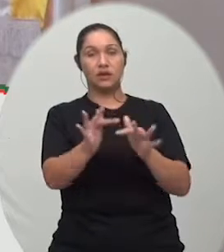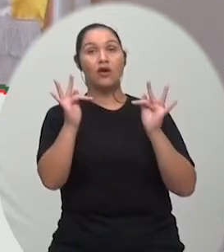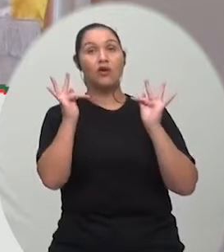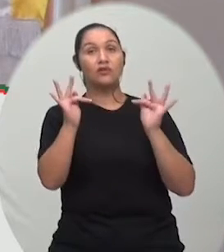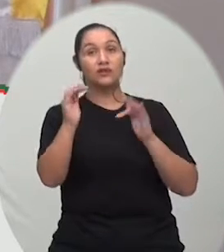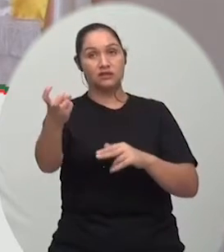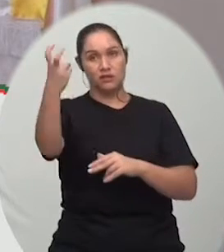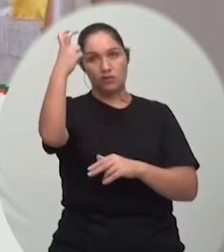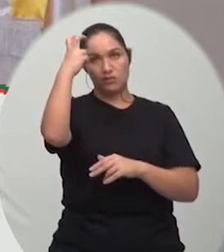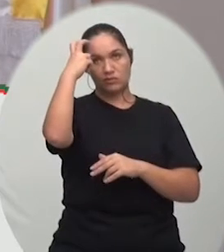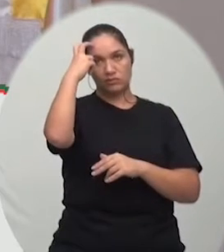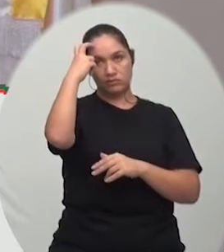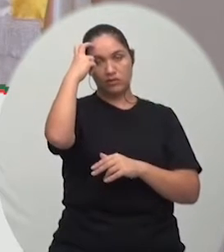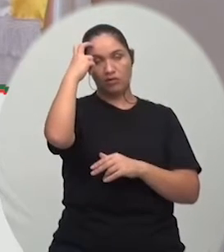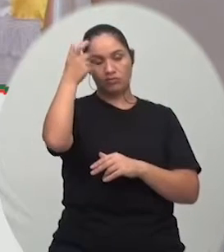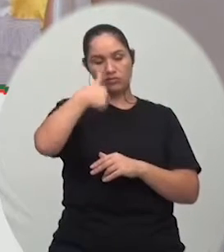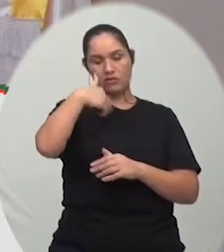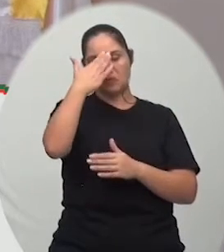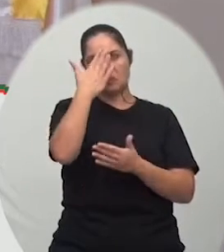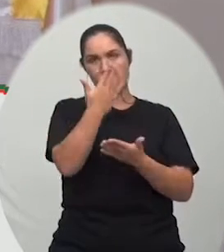cultural. Porque